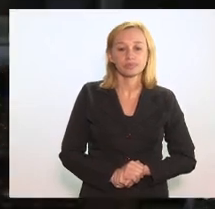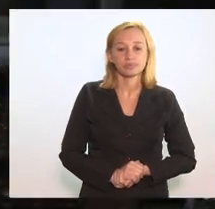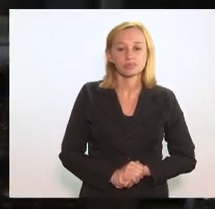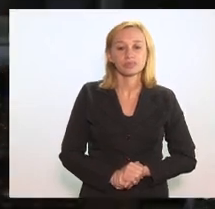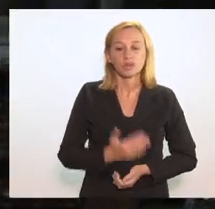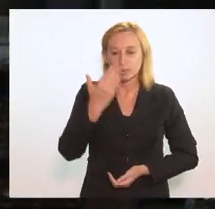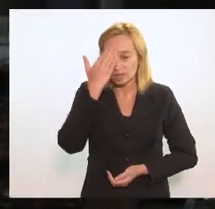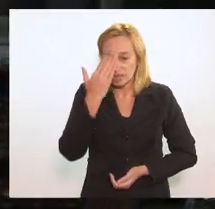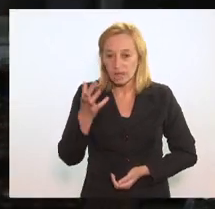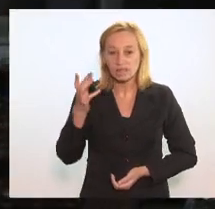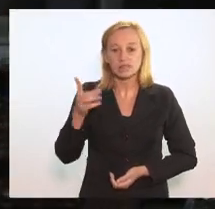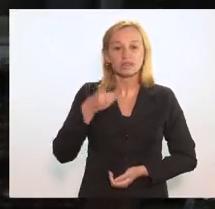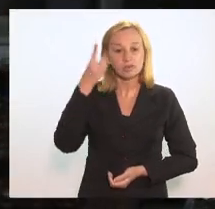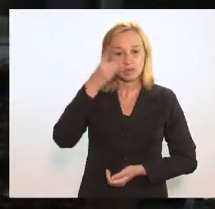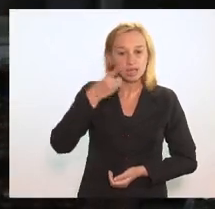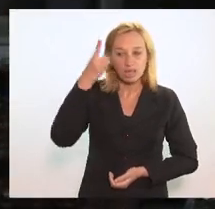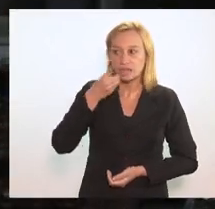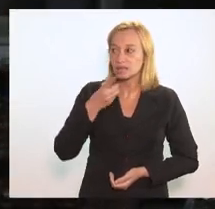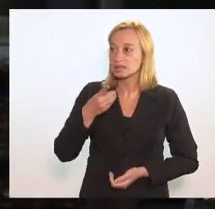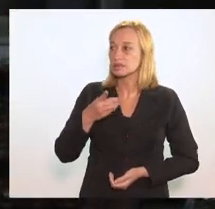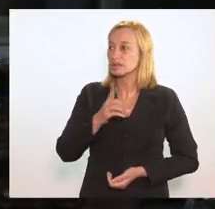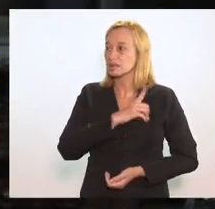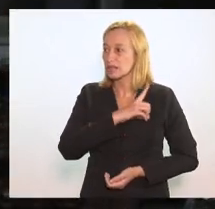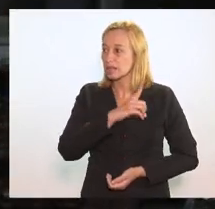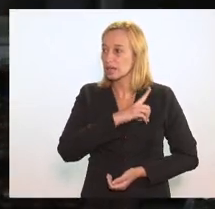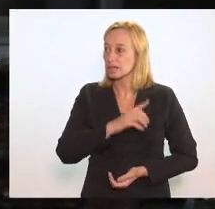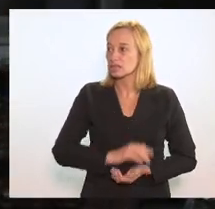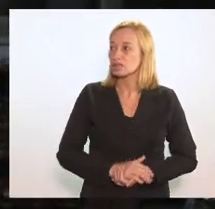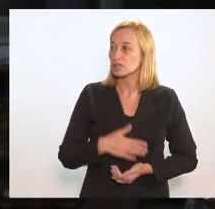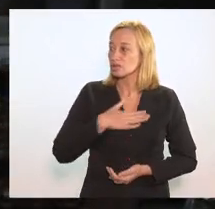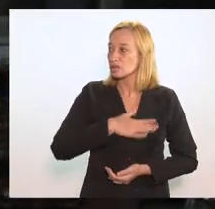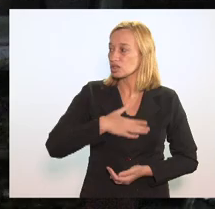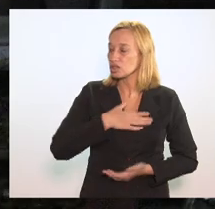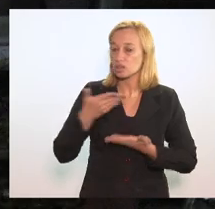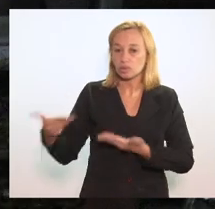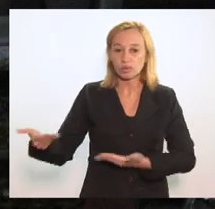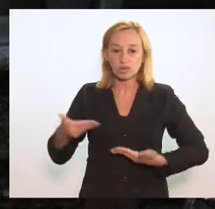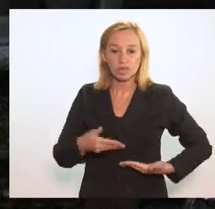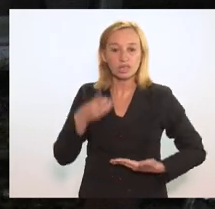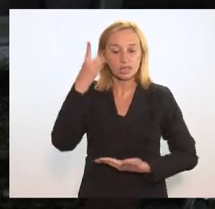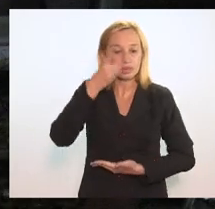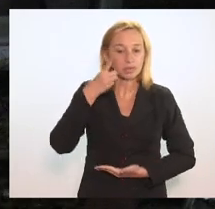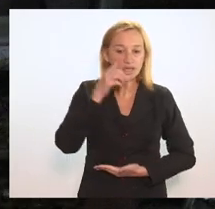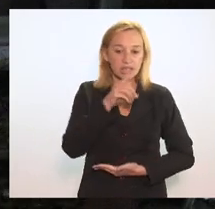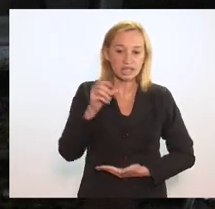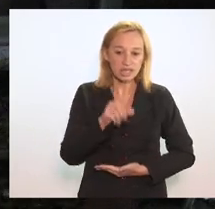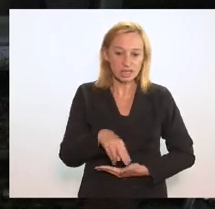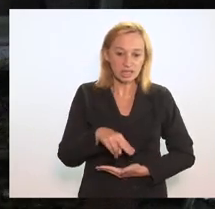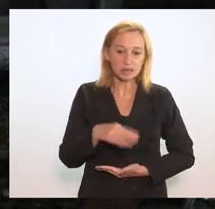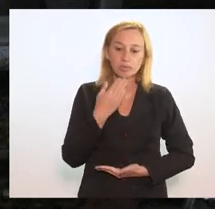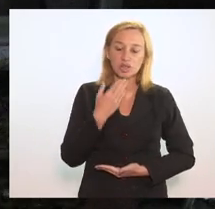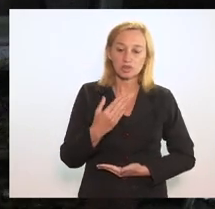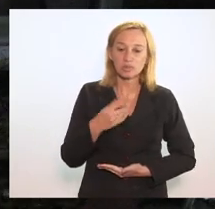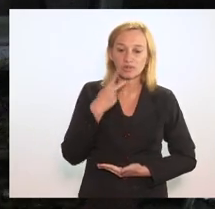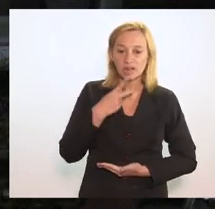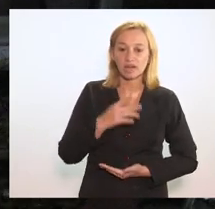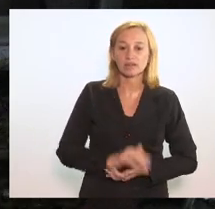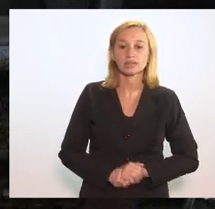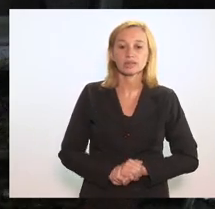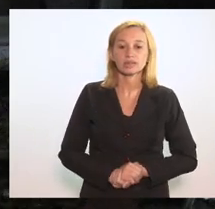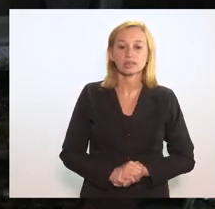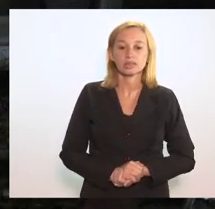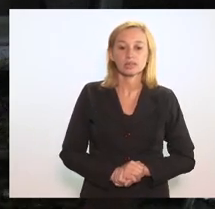Muito obrigado, deputado, delegado. Gostaria de convidar a deputada Zeidan, que pediu para falar agora.